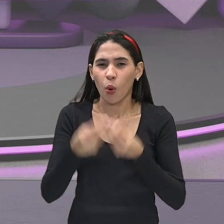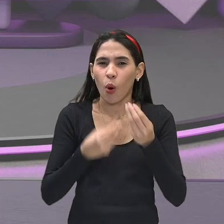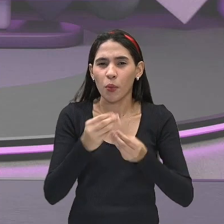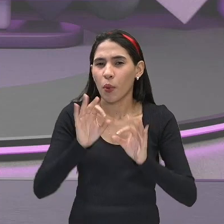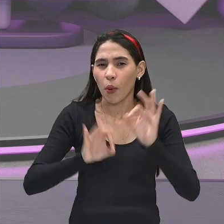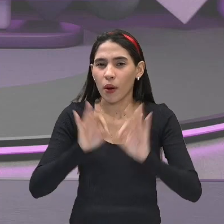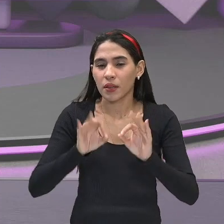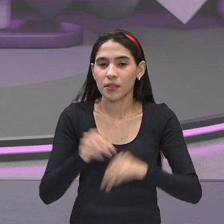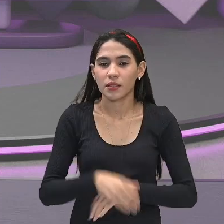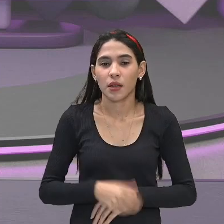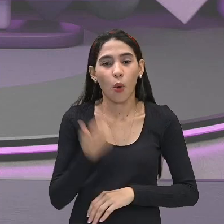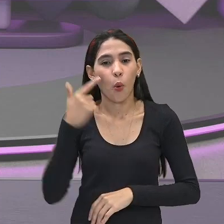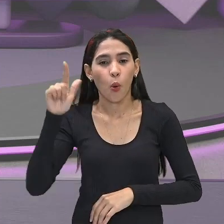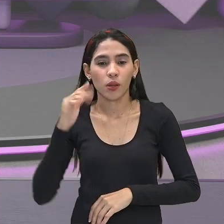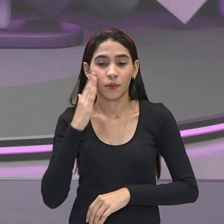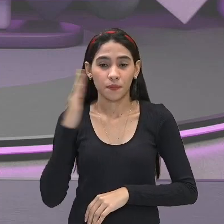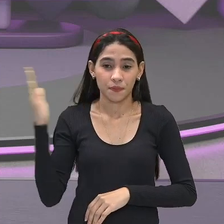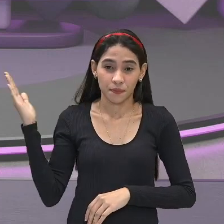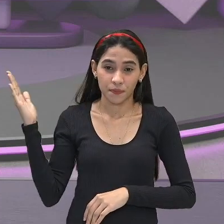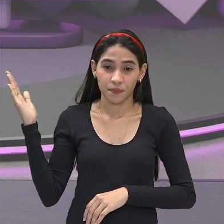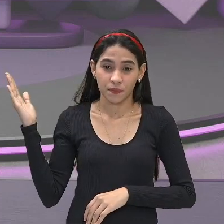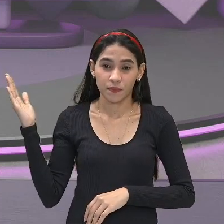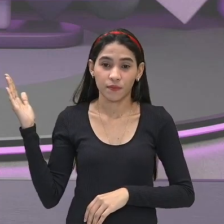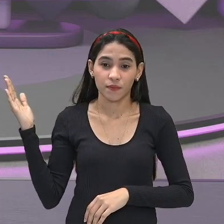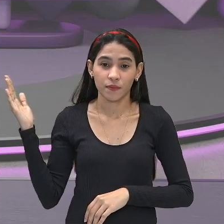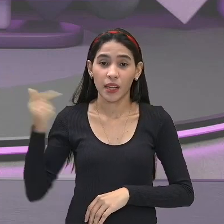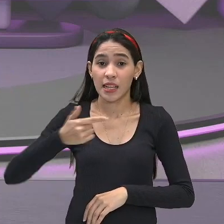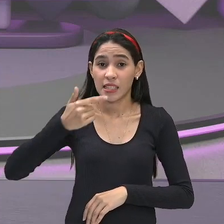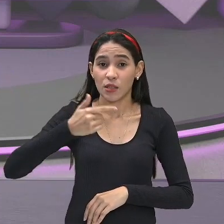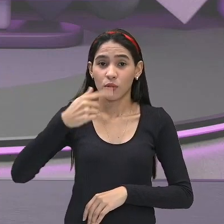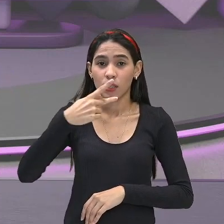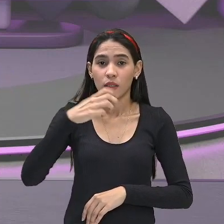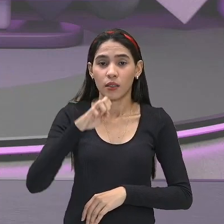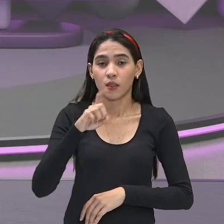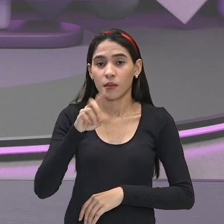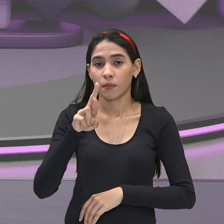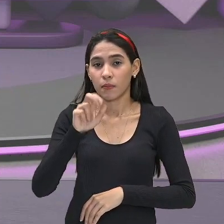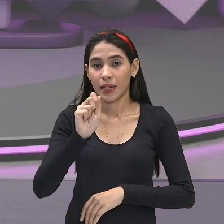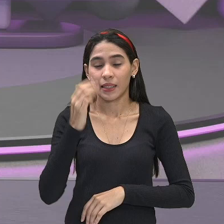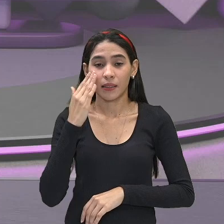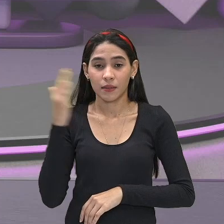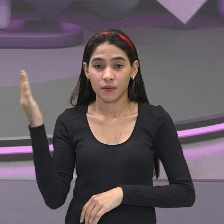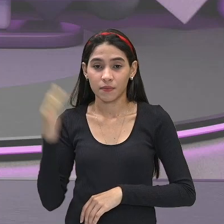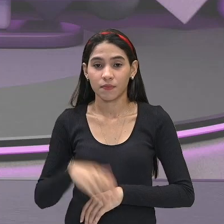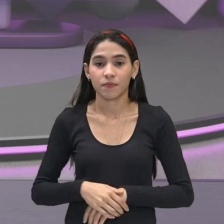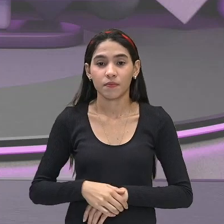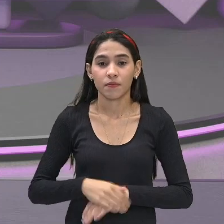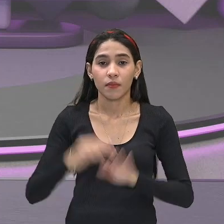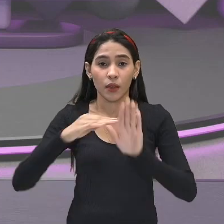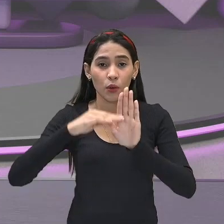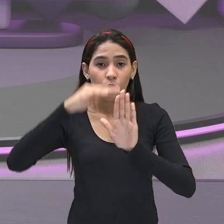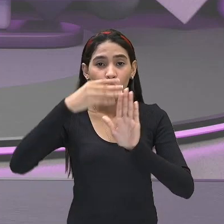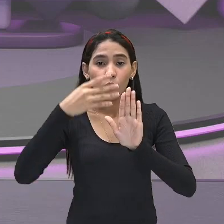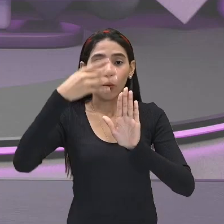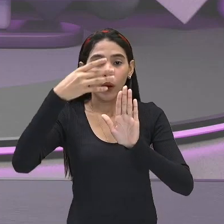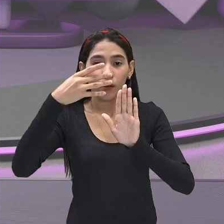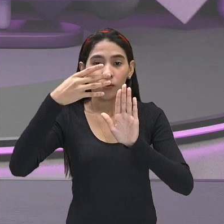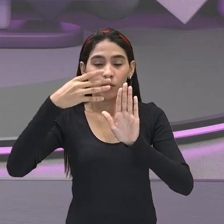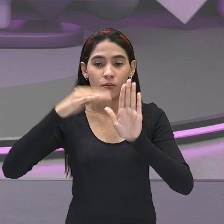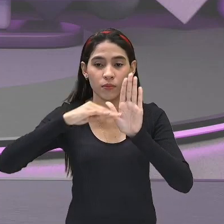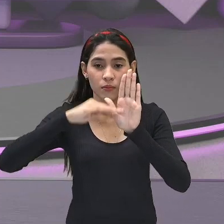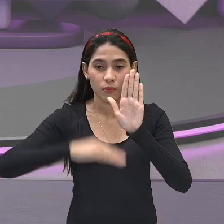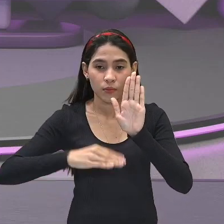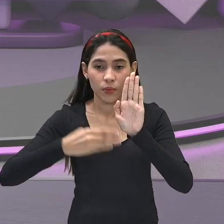pedra? Vamos ver a próxima pedra agora também. 4. E pode jogar a próxima. Tá aí,